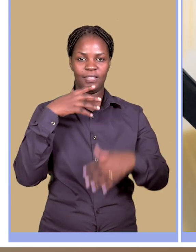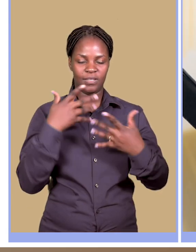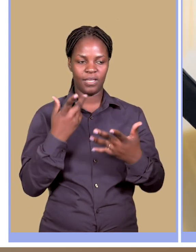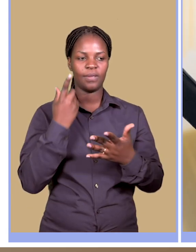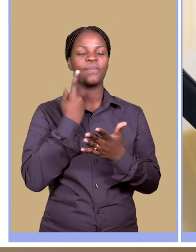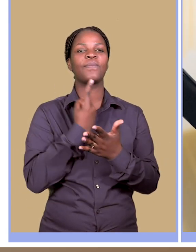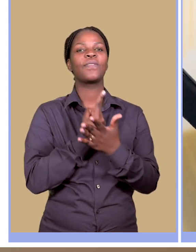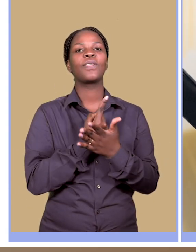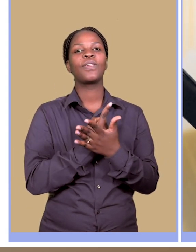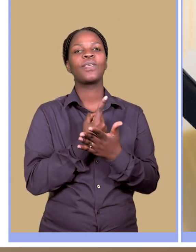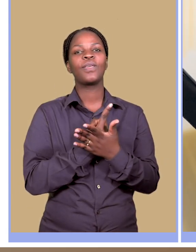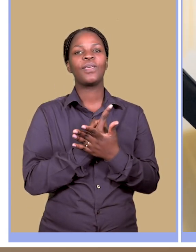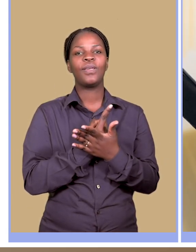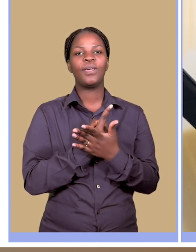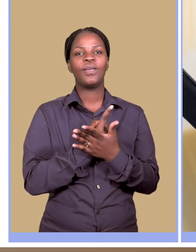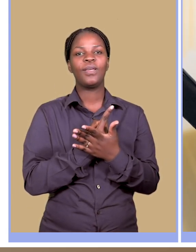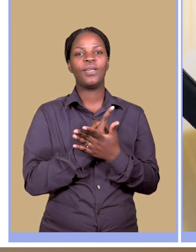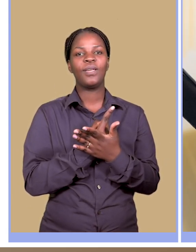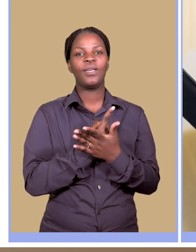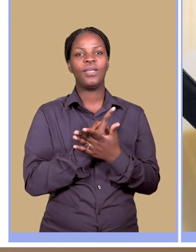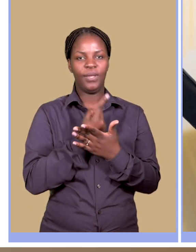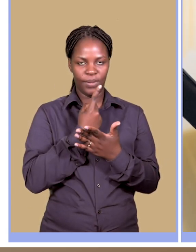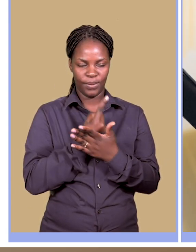sim, é importante,